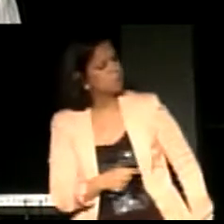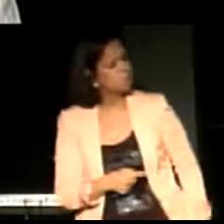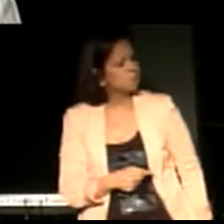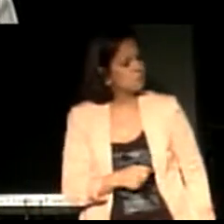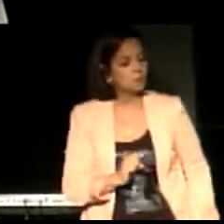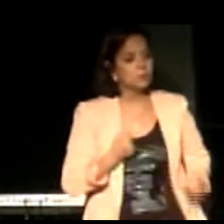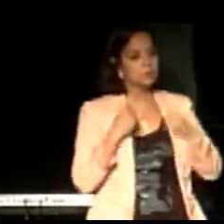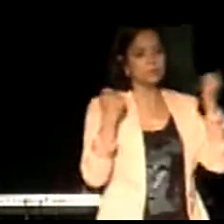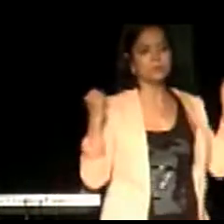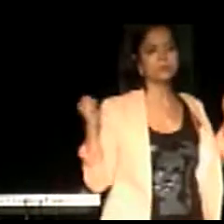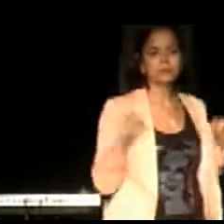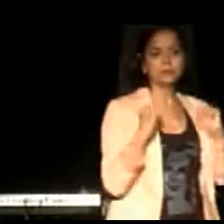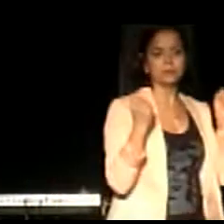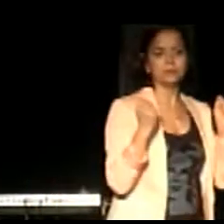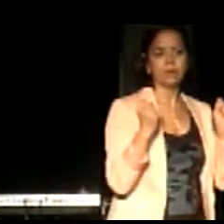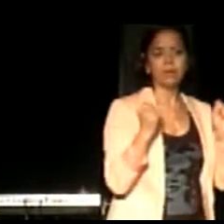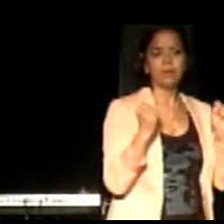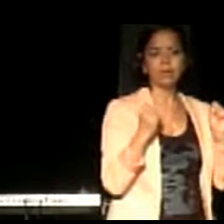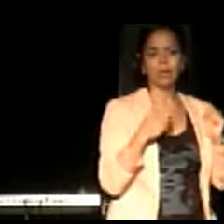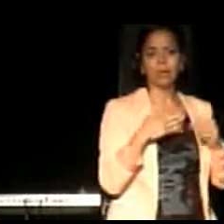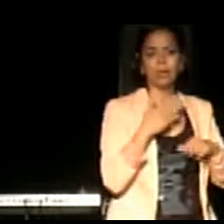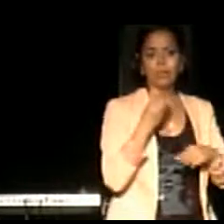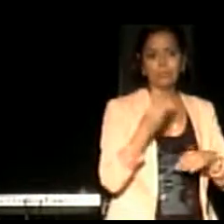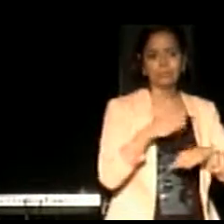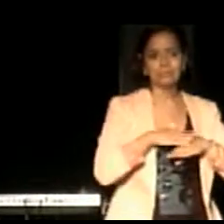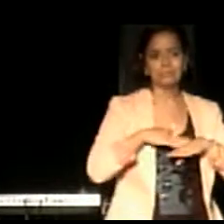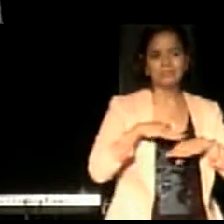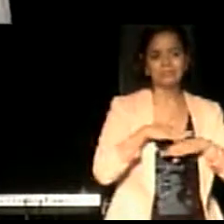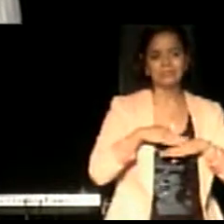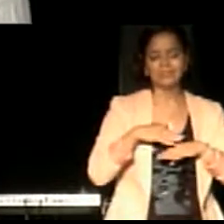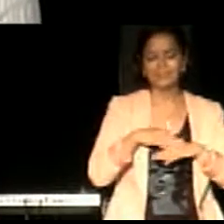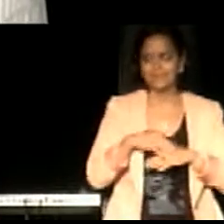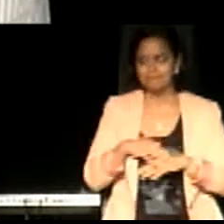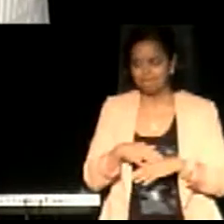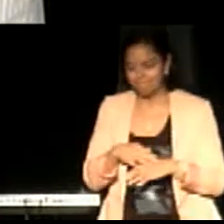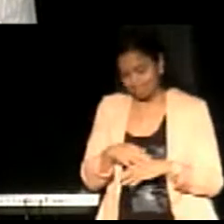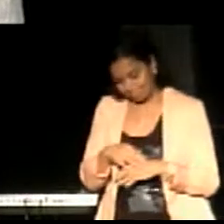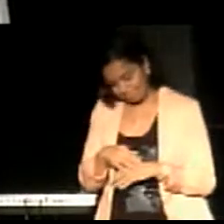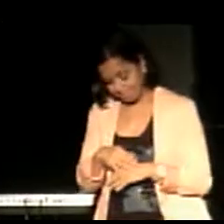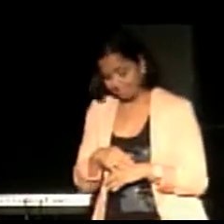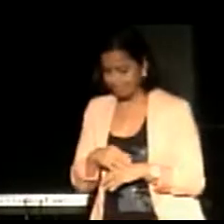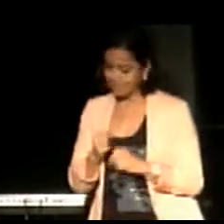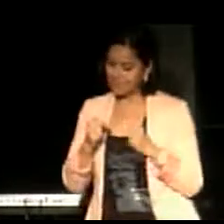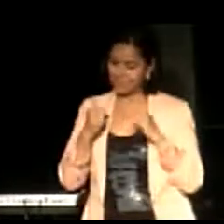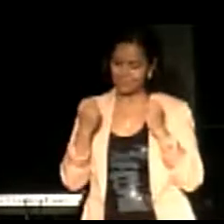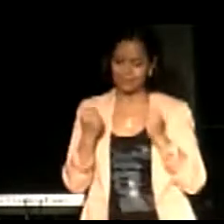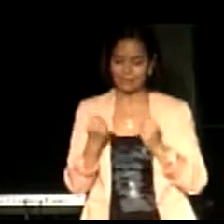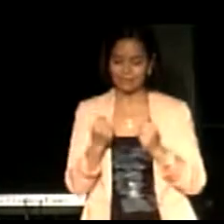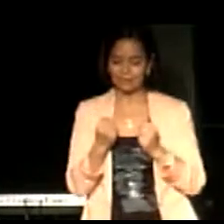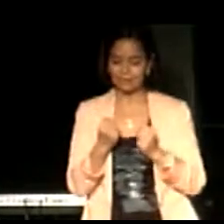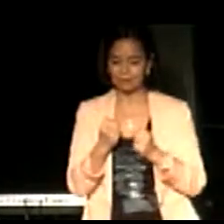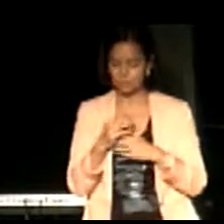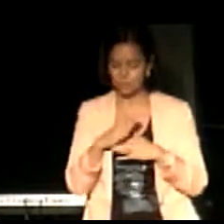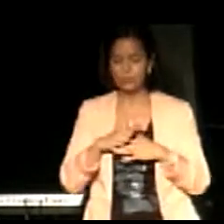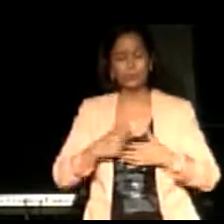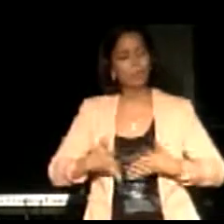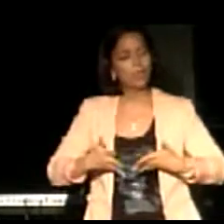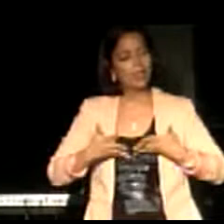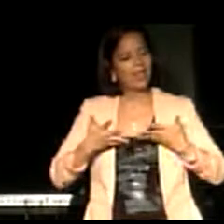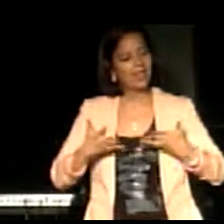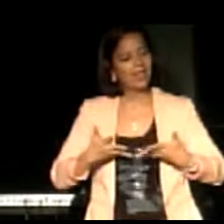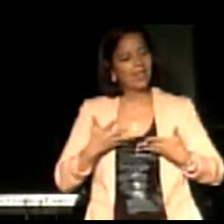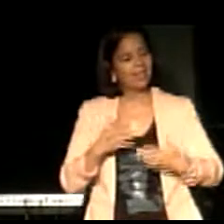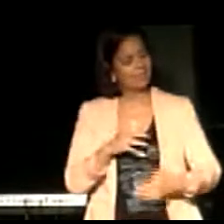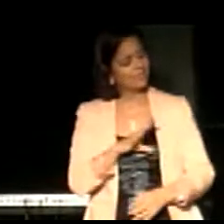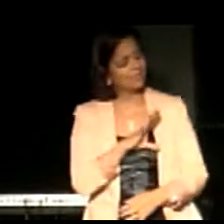Mansidão está ligado a isso. Por isso, manso é aquele que reage com suavidade e com